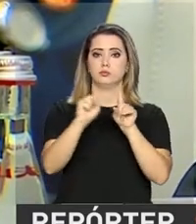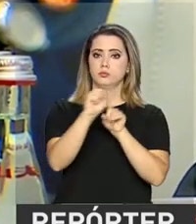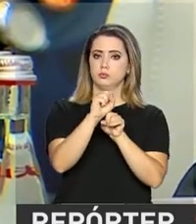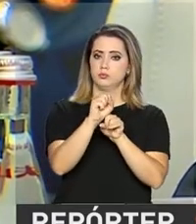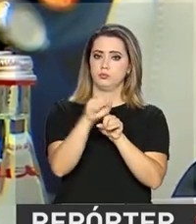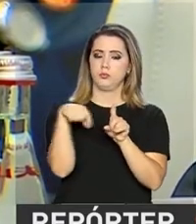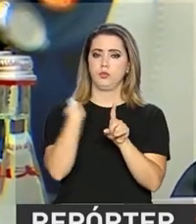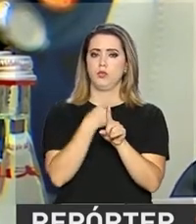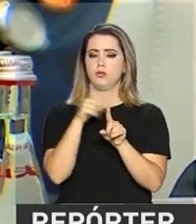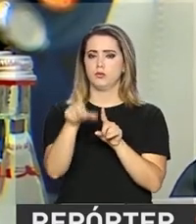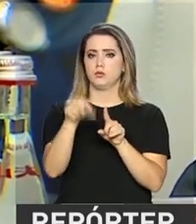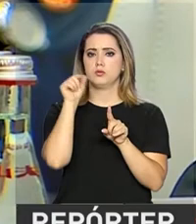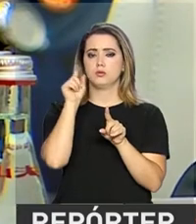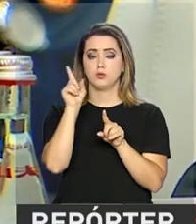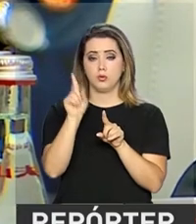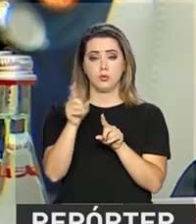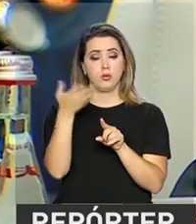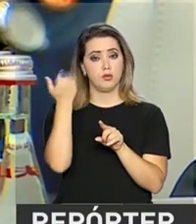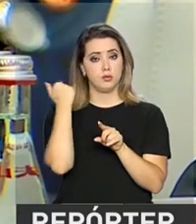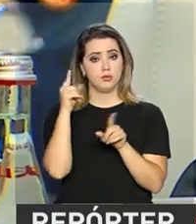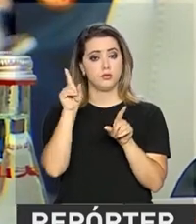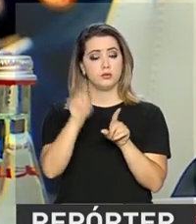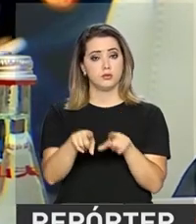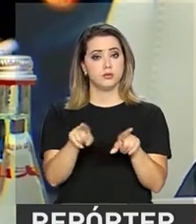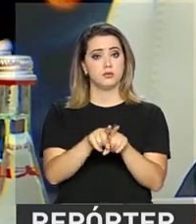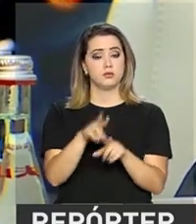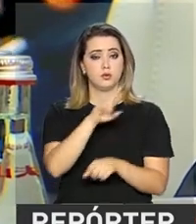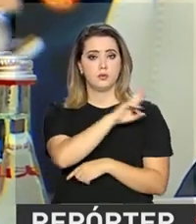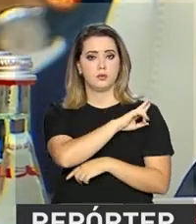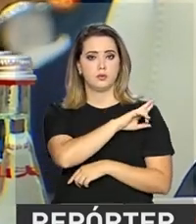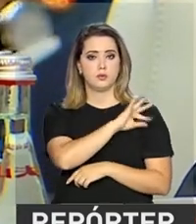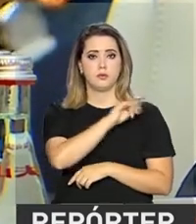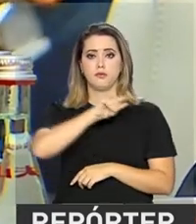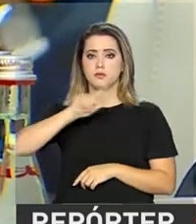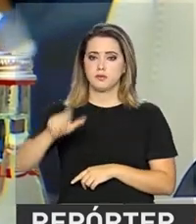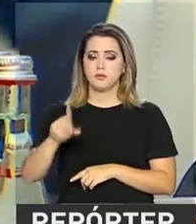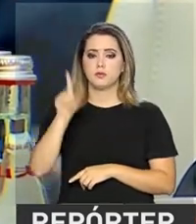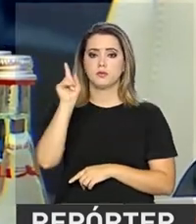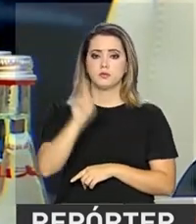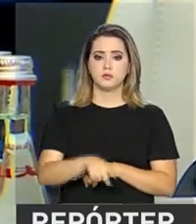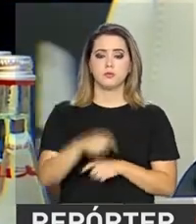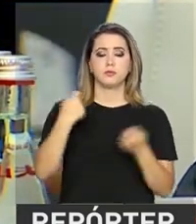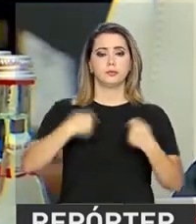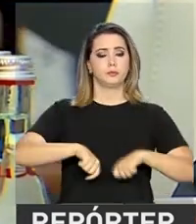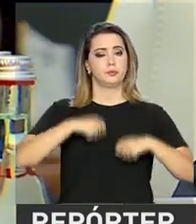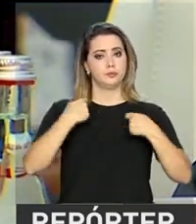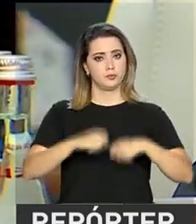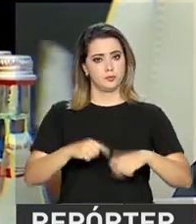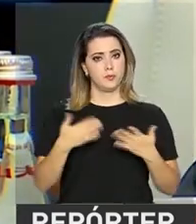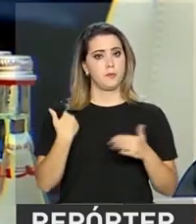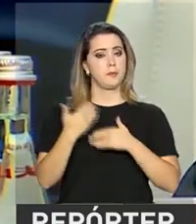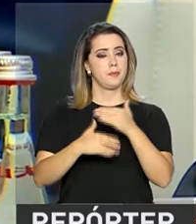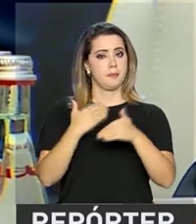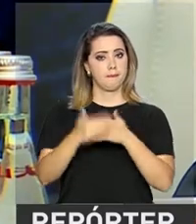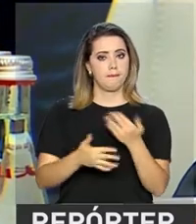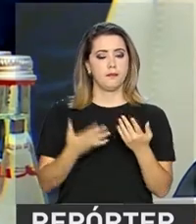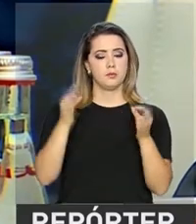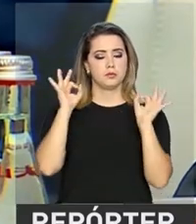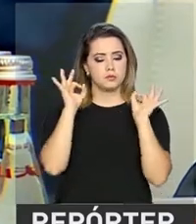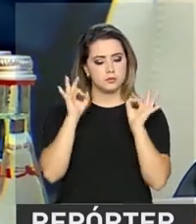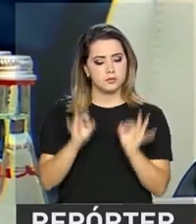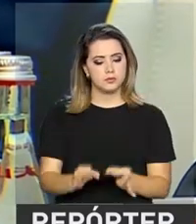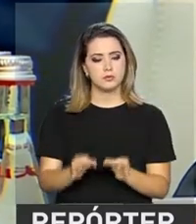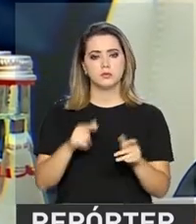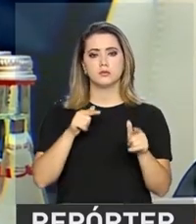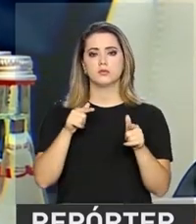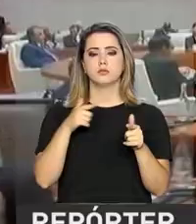pressuposto era, e segue sendo, o de que a responsabilidade fiscal é imprescindível para o efetivo